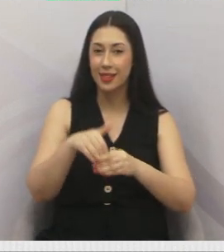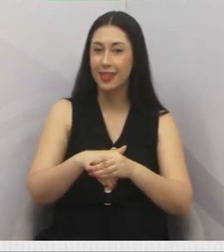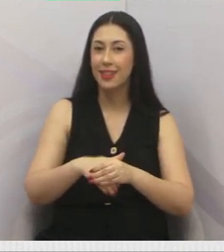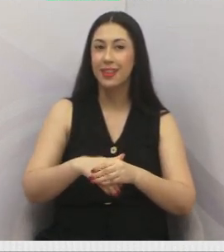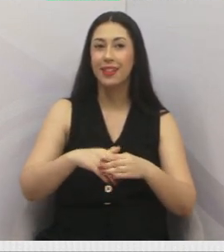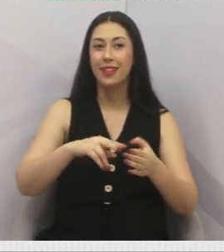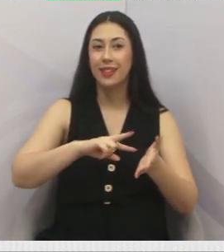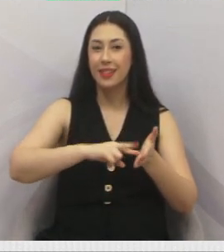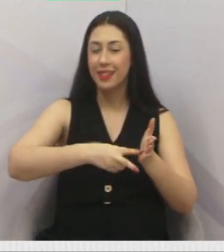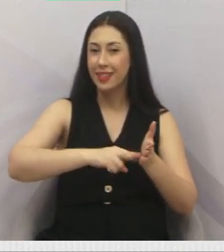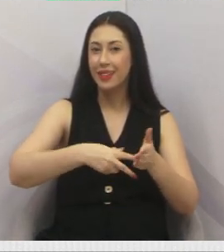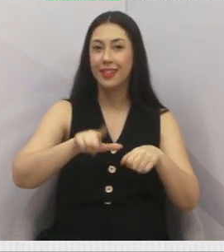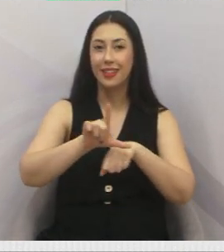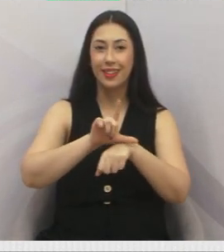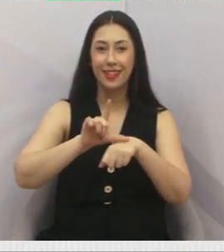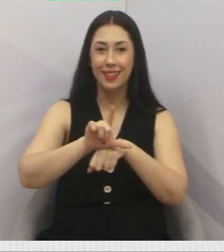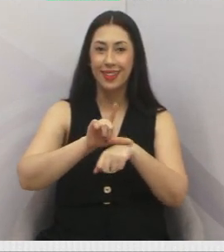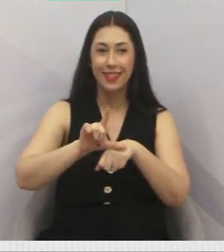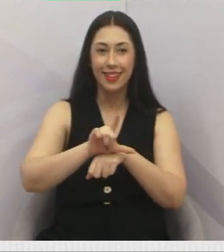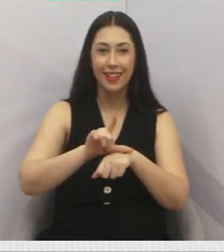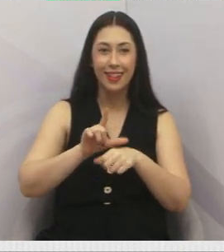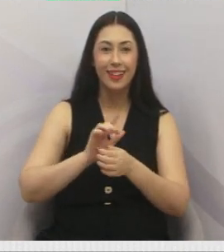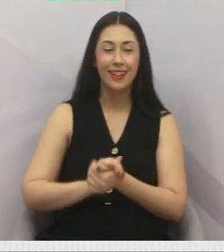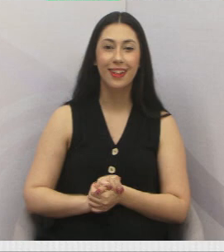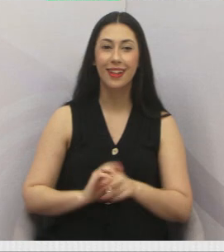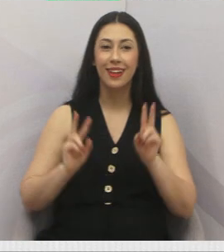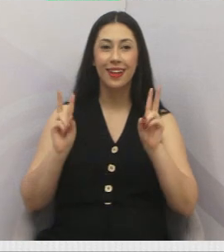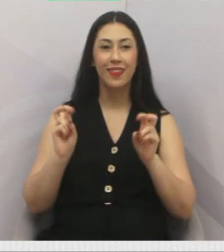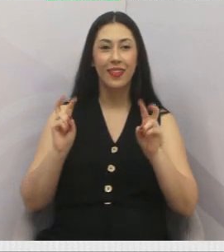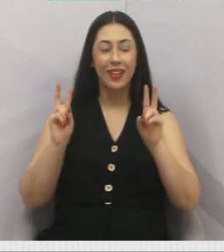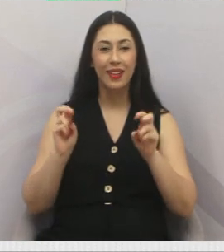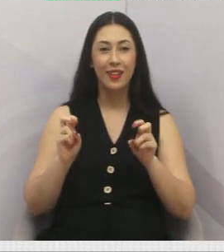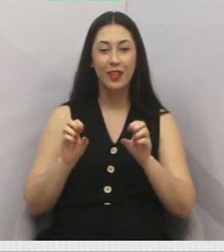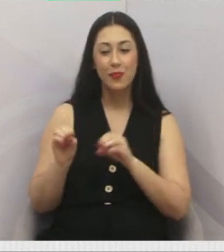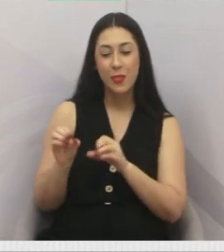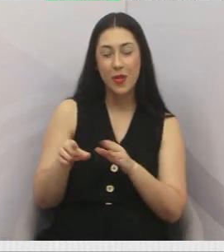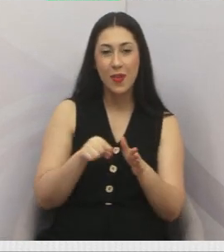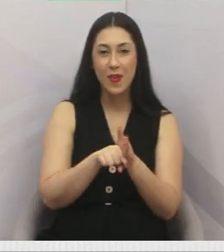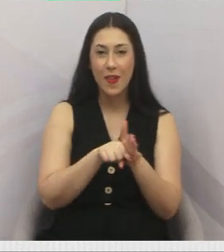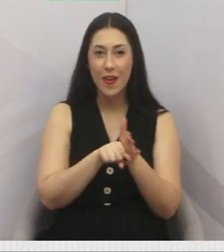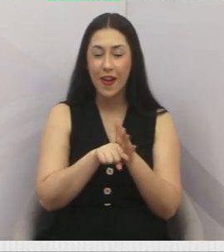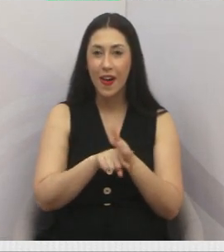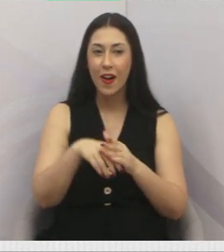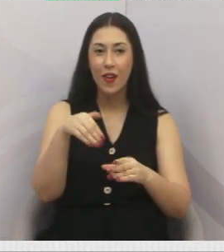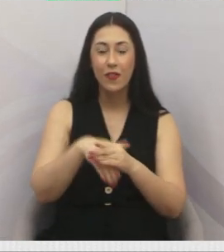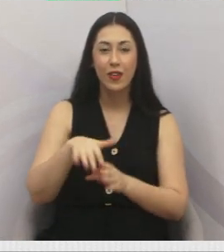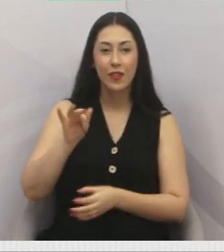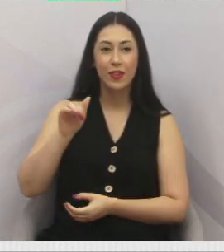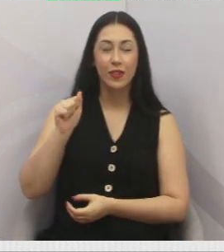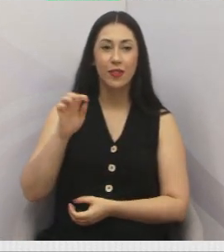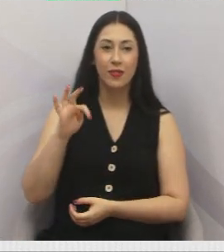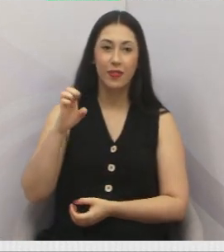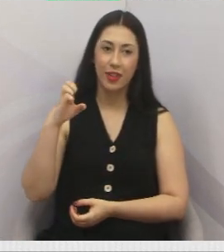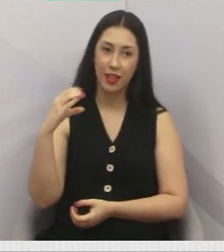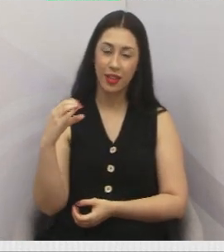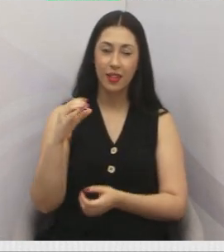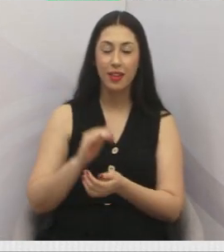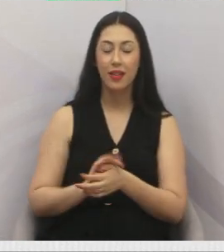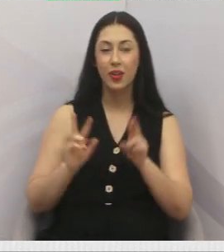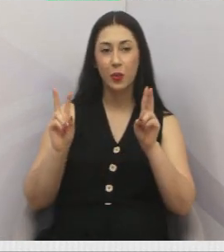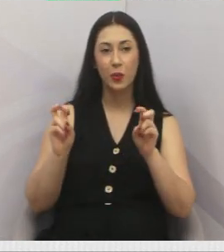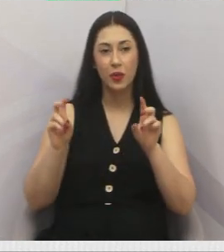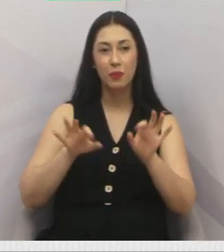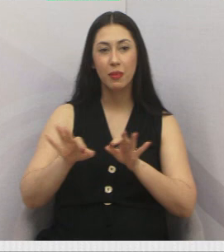sindicato Sincomércio Jacareí. Segmento entidades acadêmicas de pesquisa, um voto para a FATEC Jacareí.